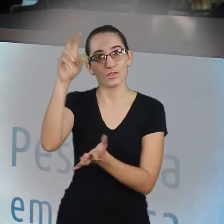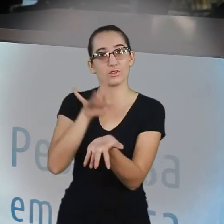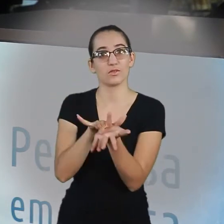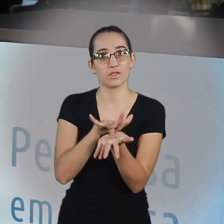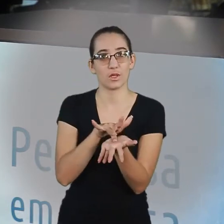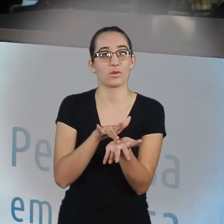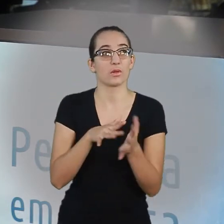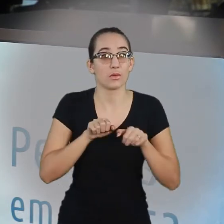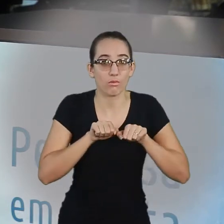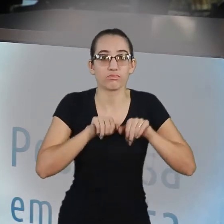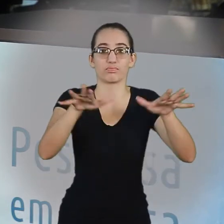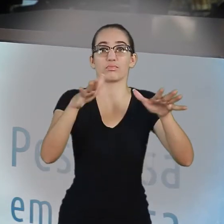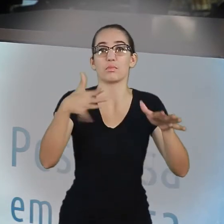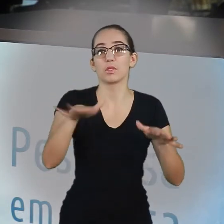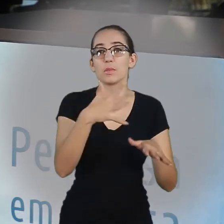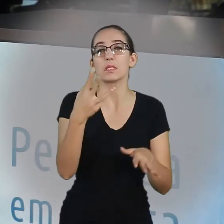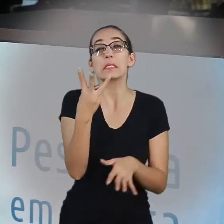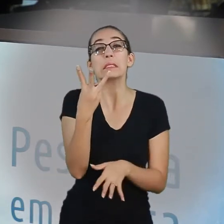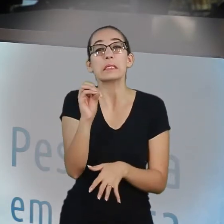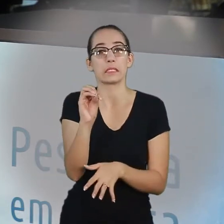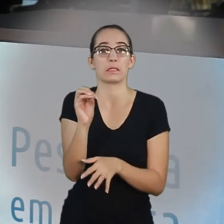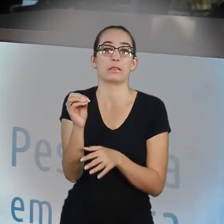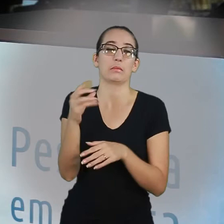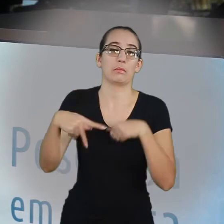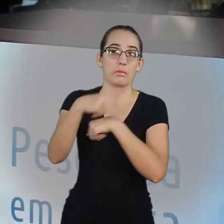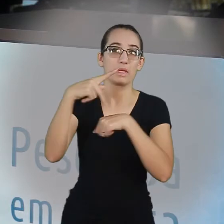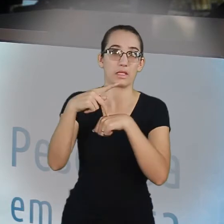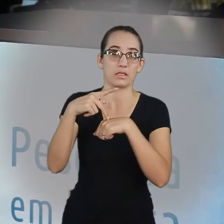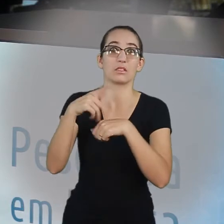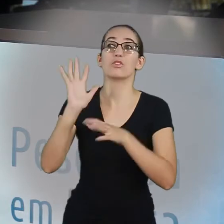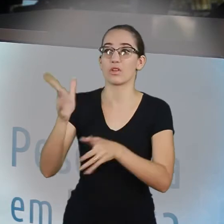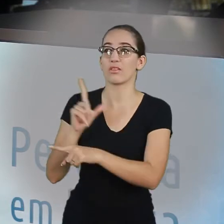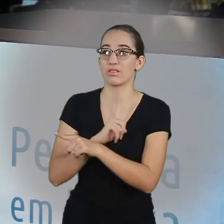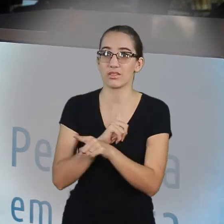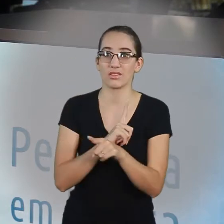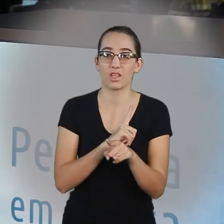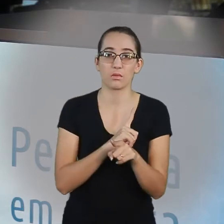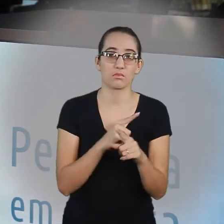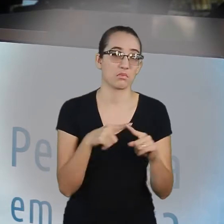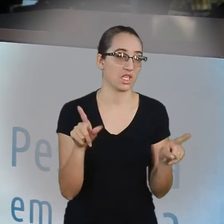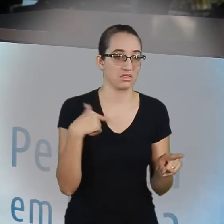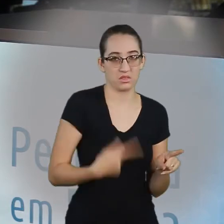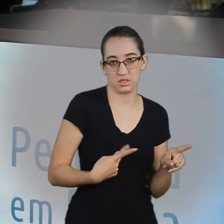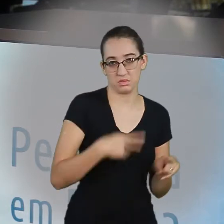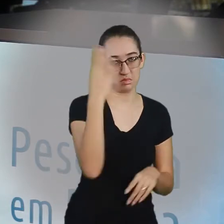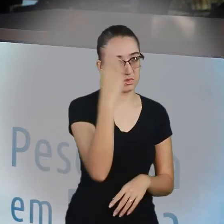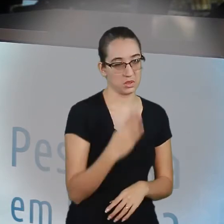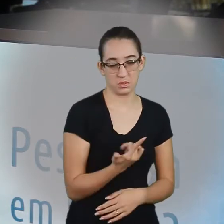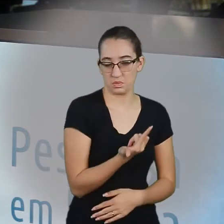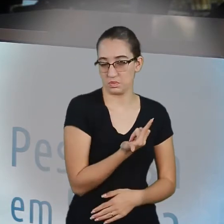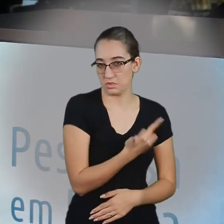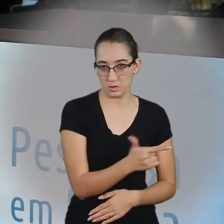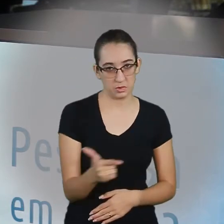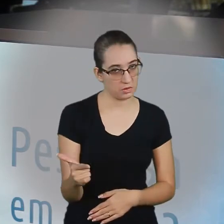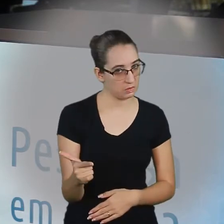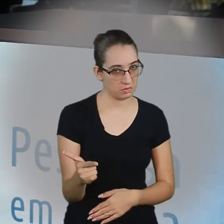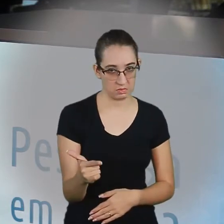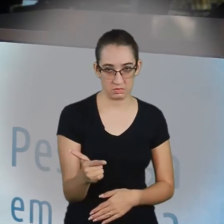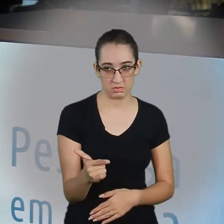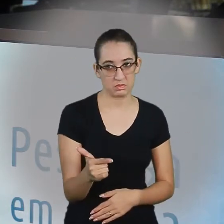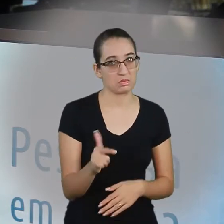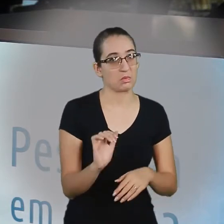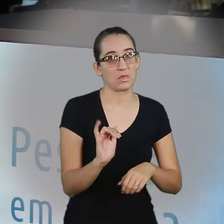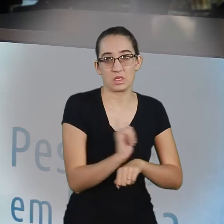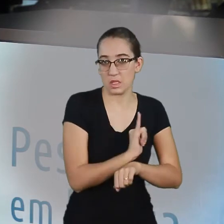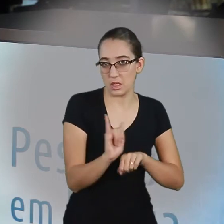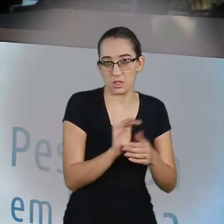menos 30 países que têm essa estratégia. Nós ainda não temos uma estratégia, infelizmente, mas nós temos que trabalhar para que